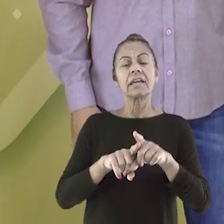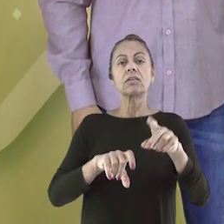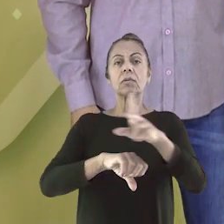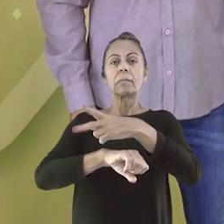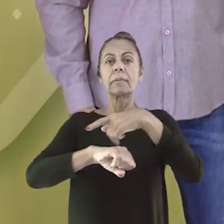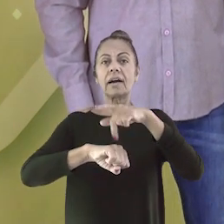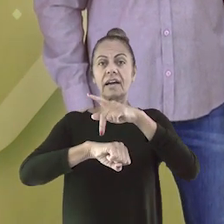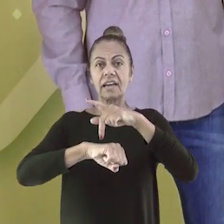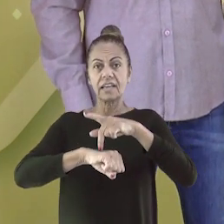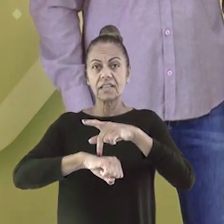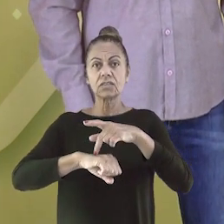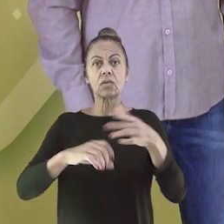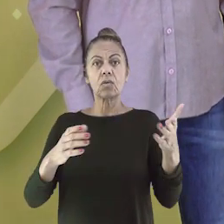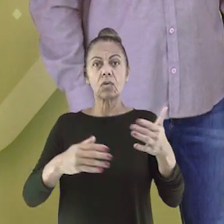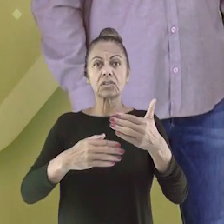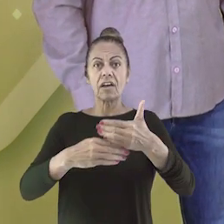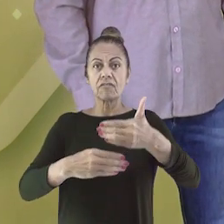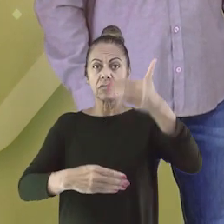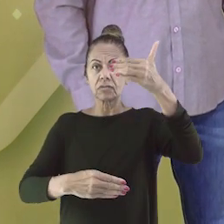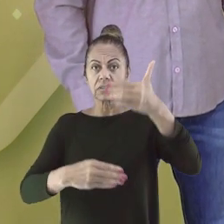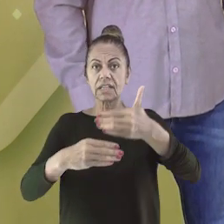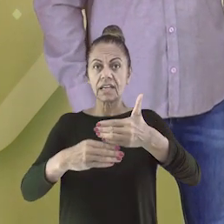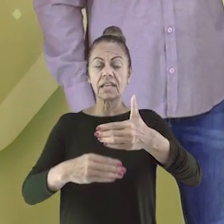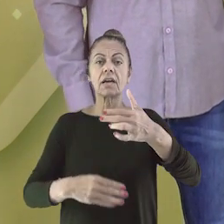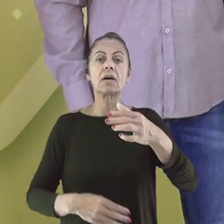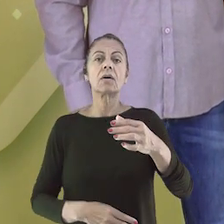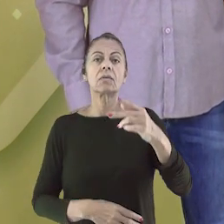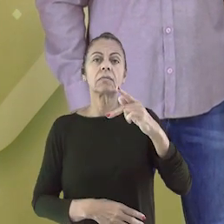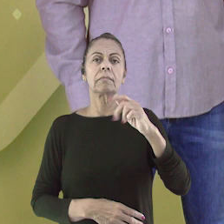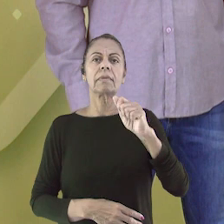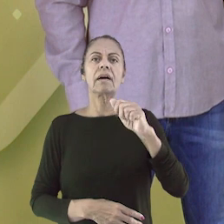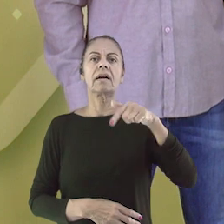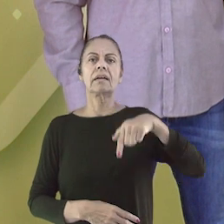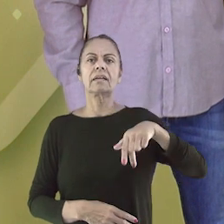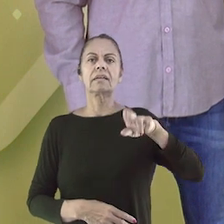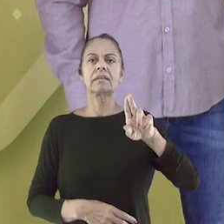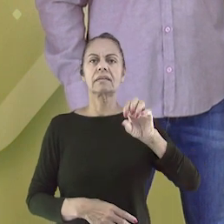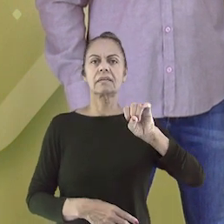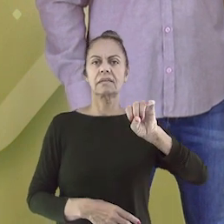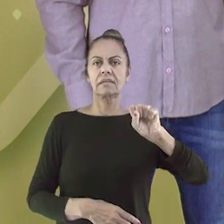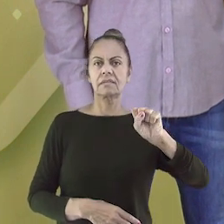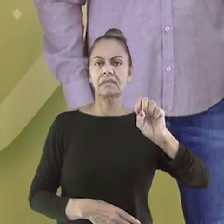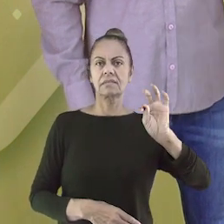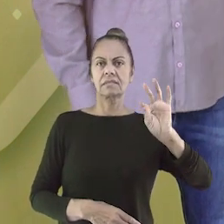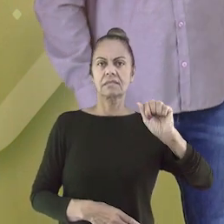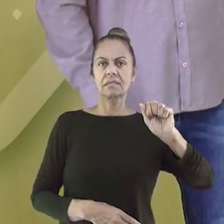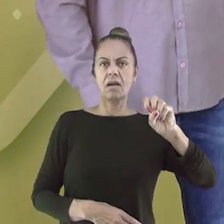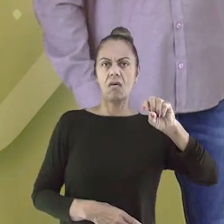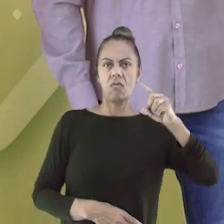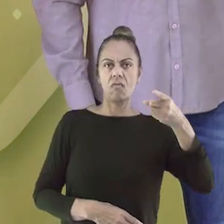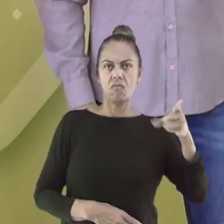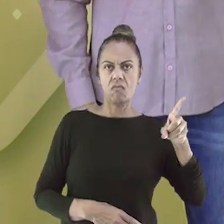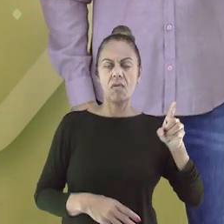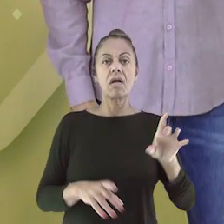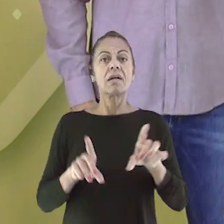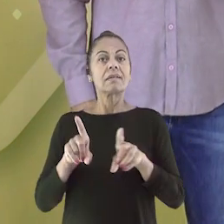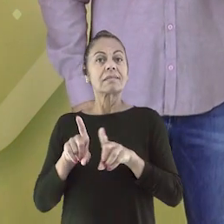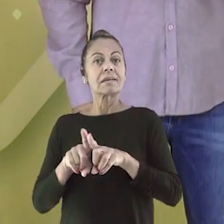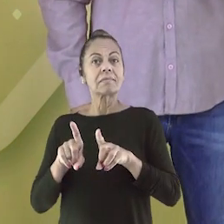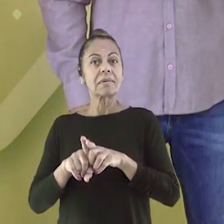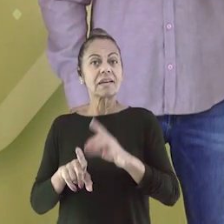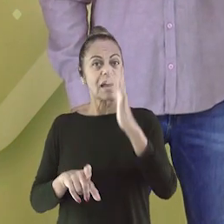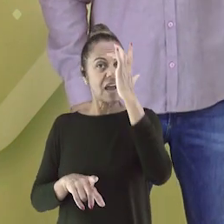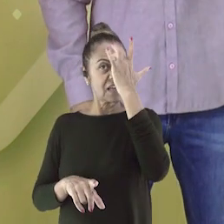Mahabharata, também se passaram no país, na atual fronteira com o Paquistão. Também na Índia,